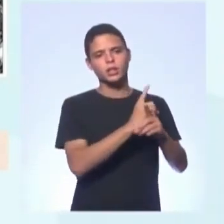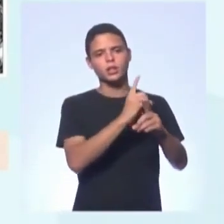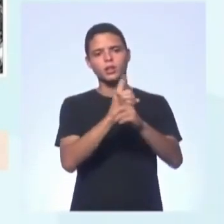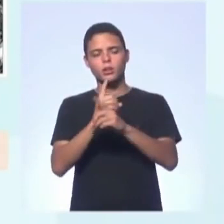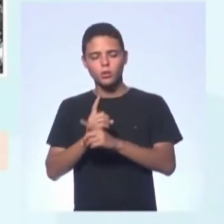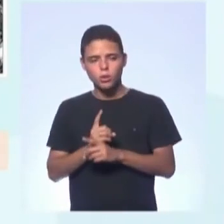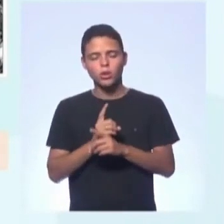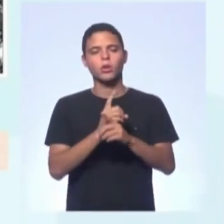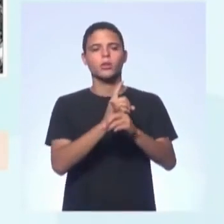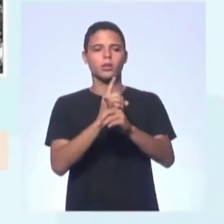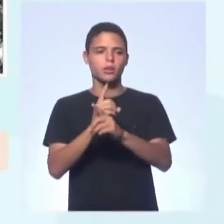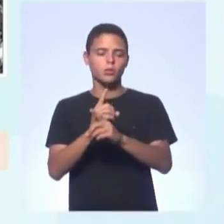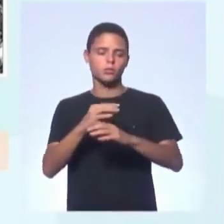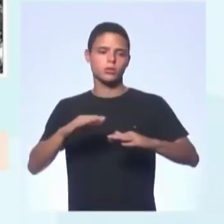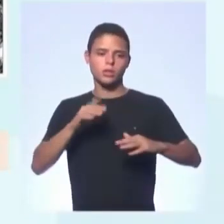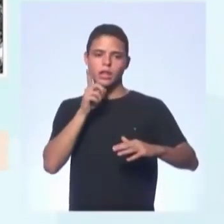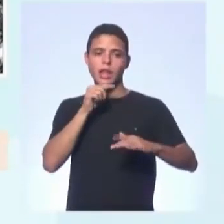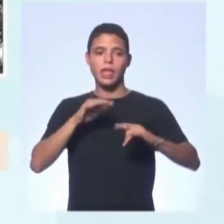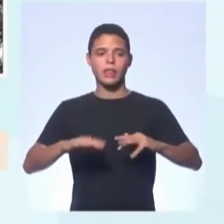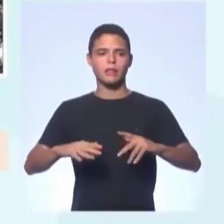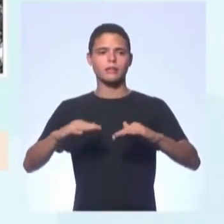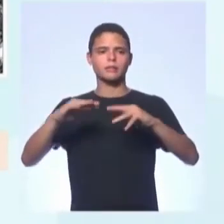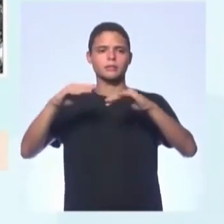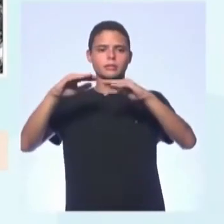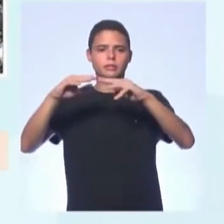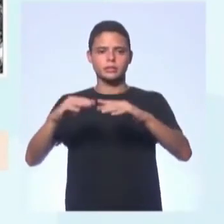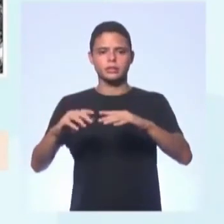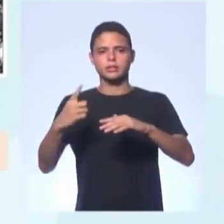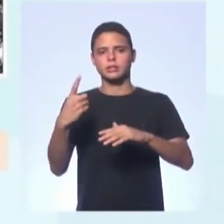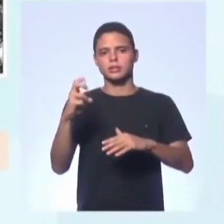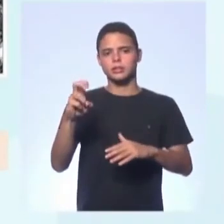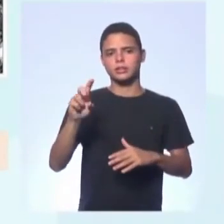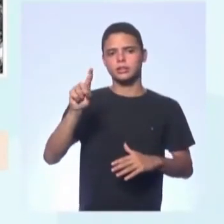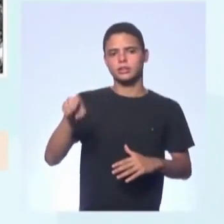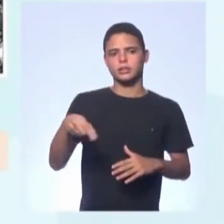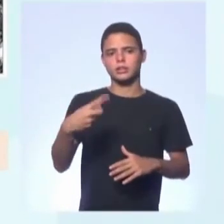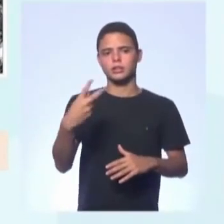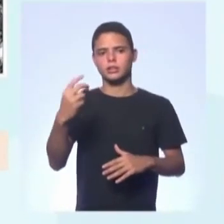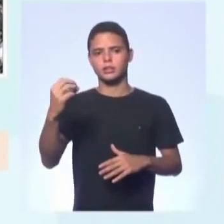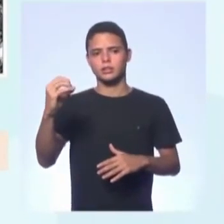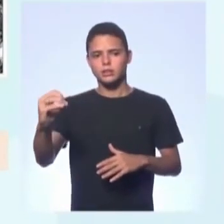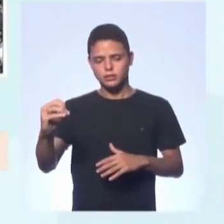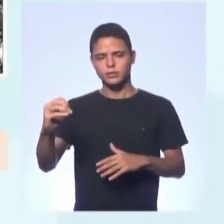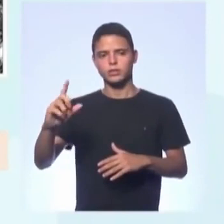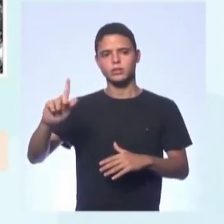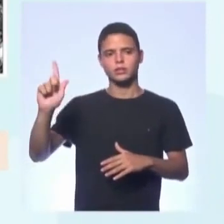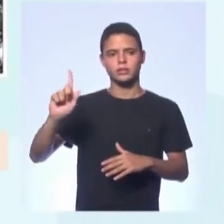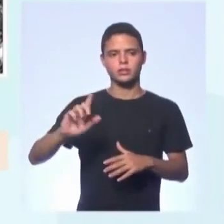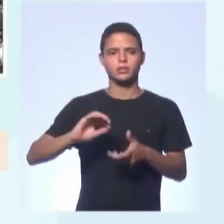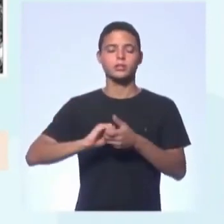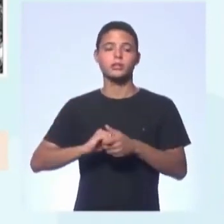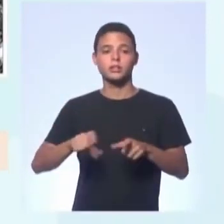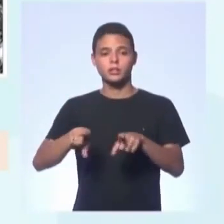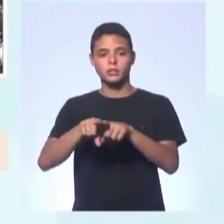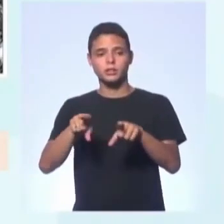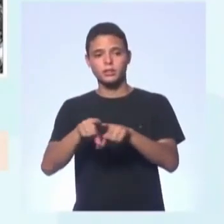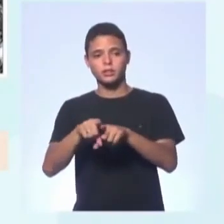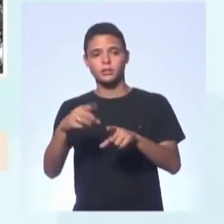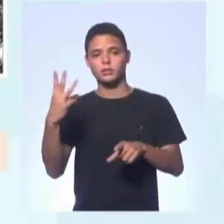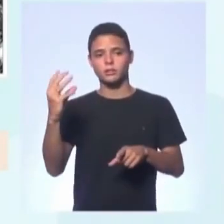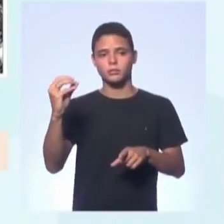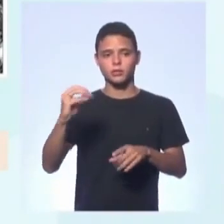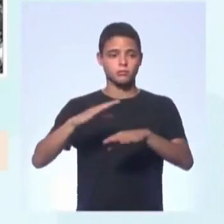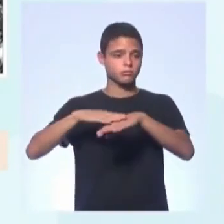são terrenos com inclinação de 15 a 20 graus e tons de pretos, terrenos com inclinação maior que 30, tá? E aí as